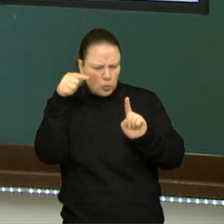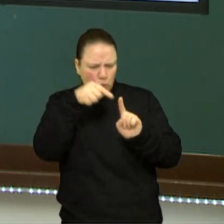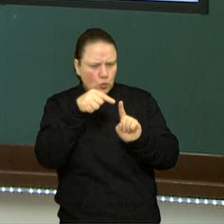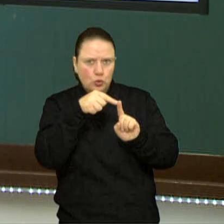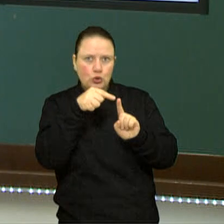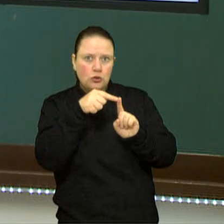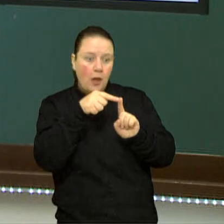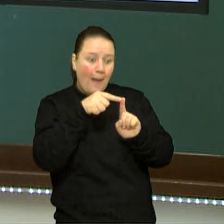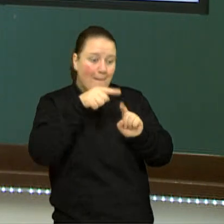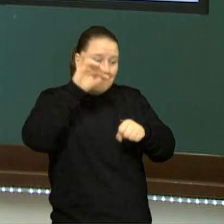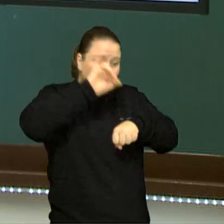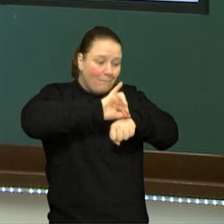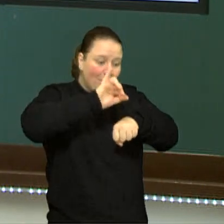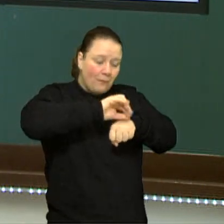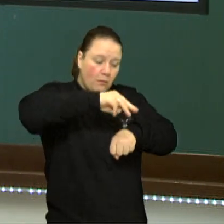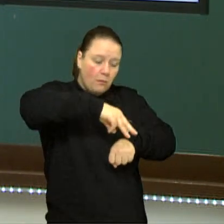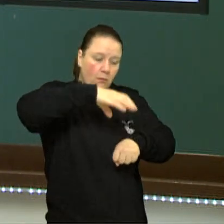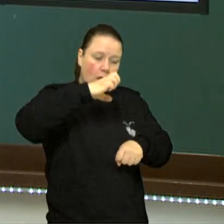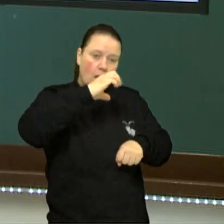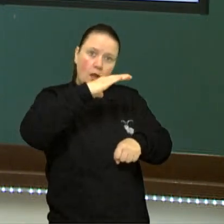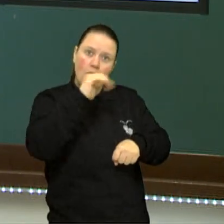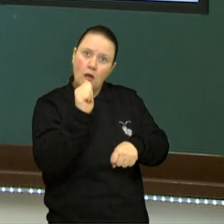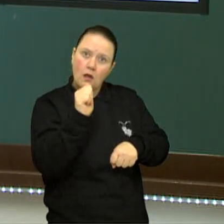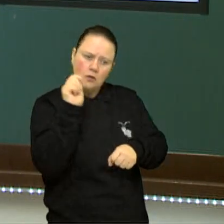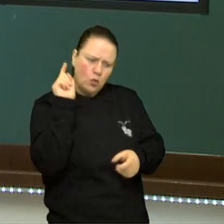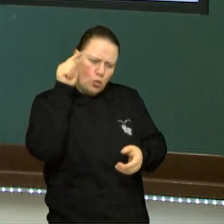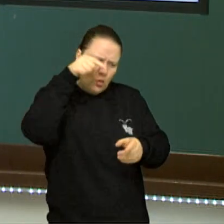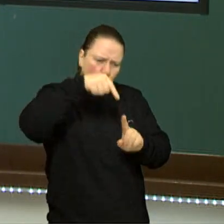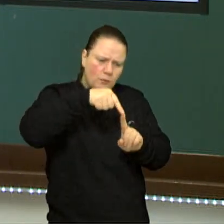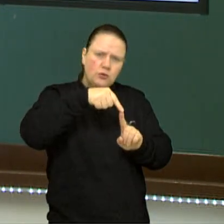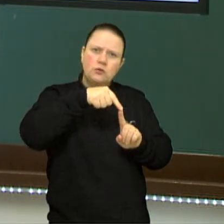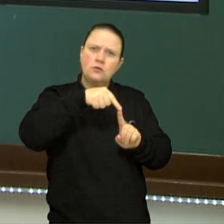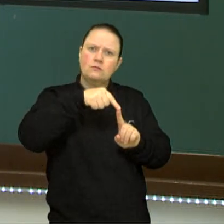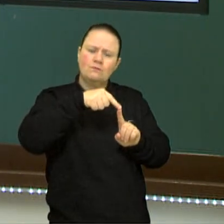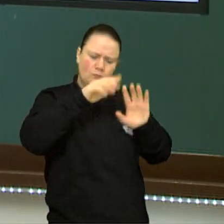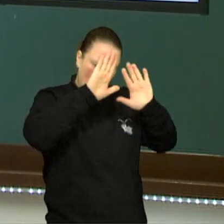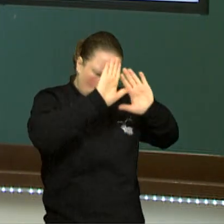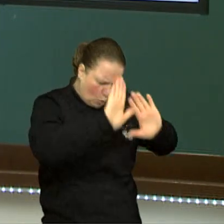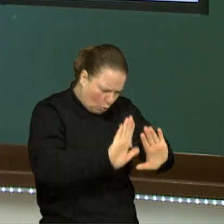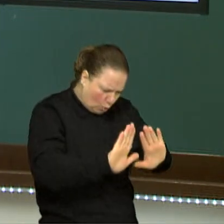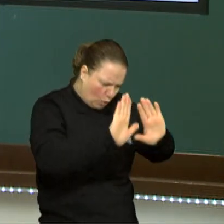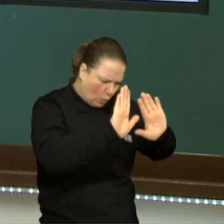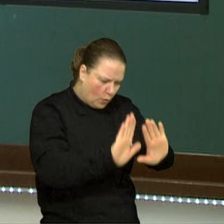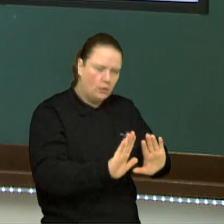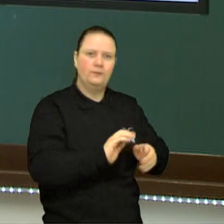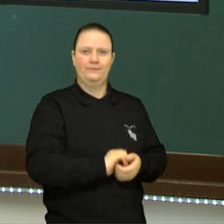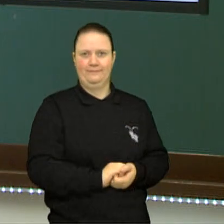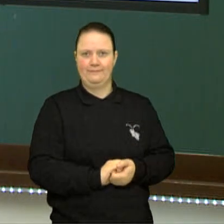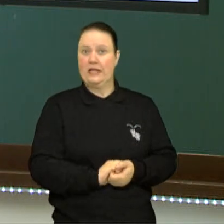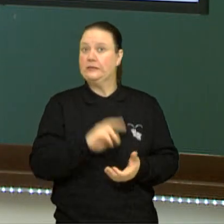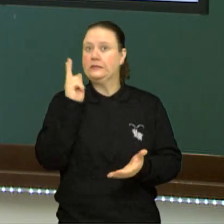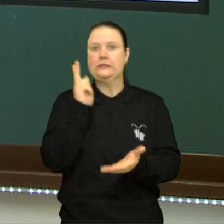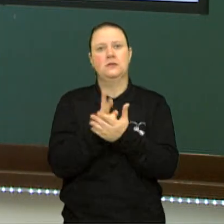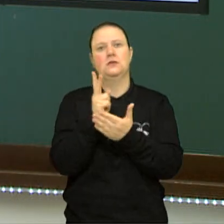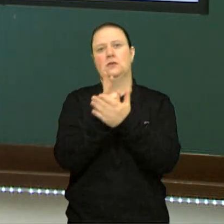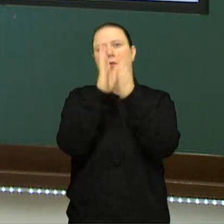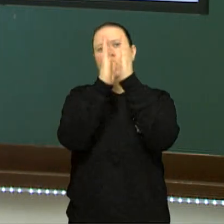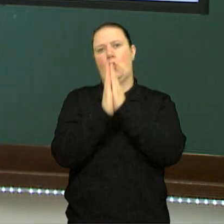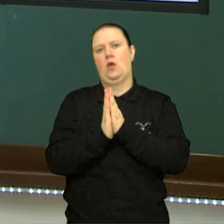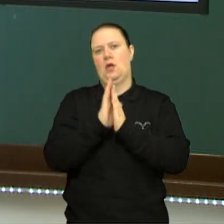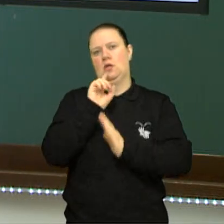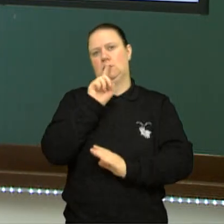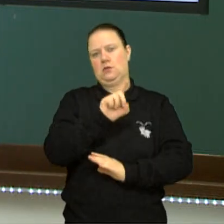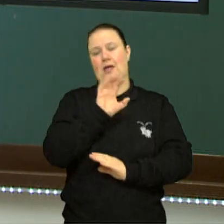em reverência a Alá, né, apontado sempre para a Meca, que é o principal centro religioso do Islã, tá bom?